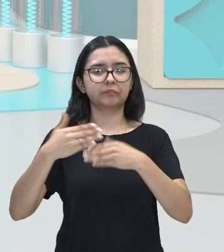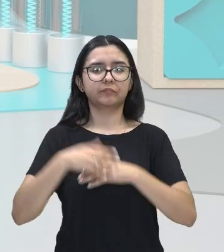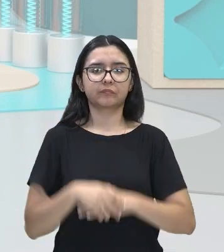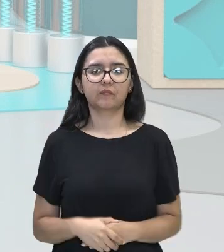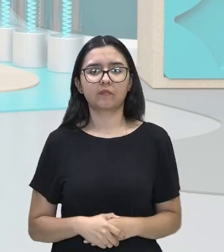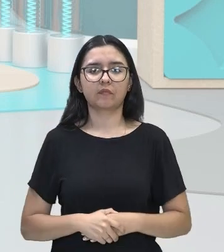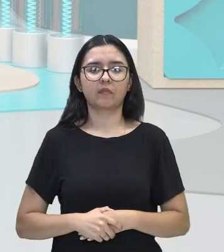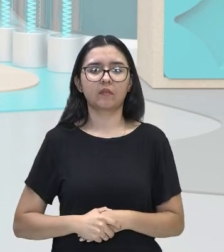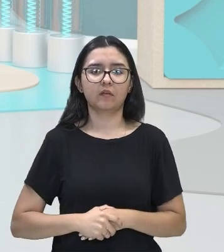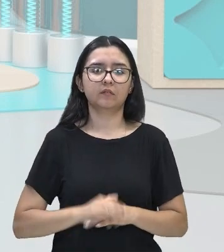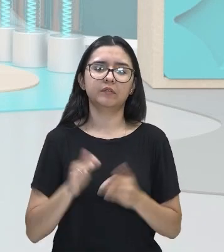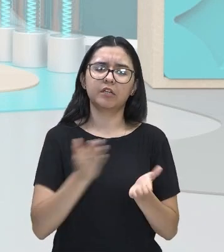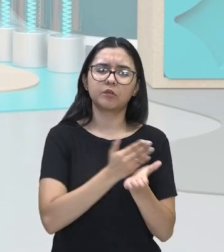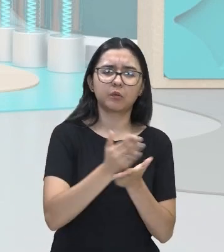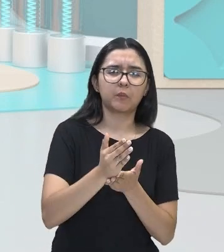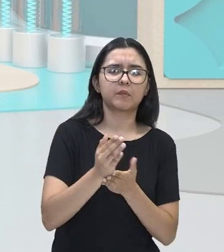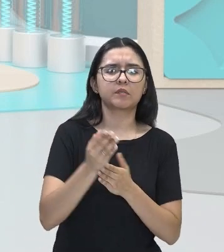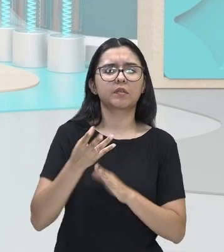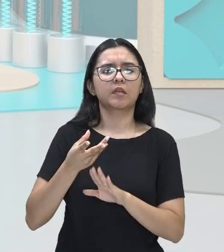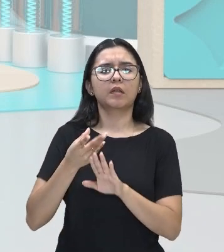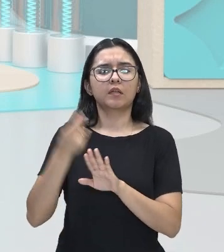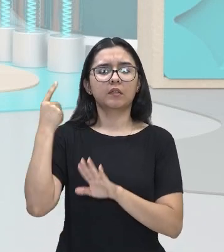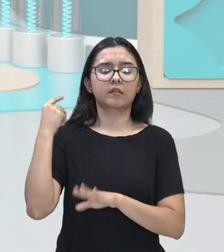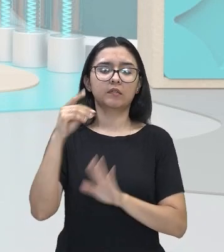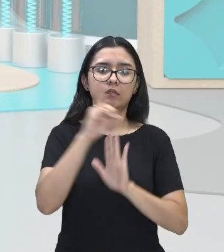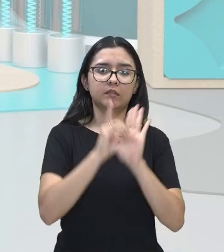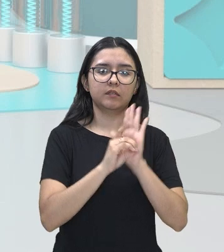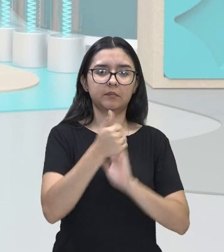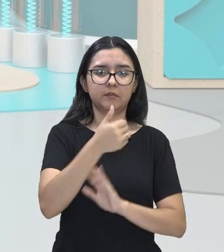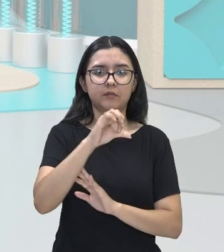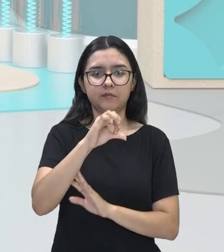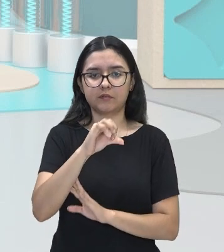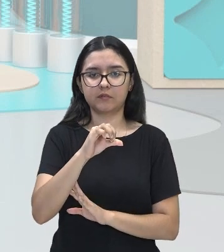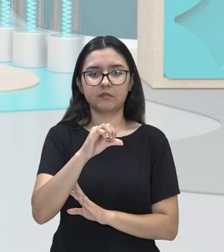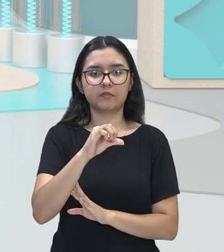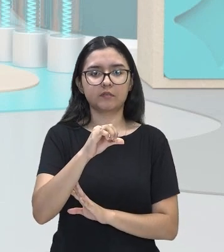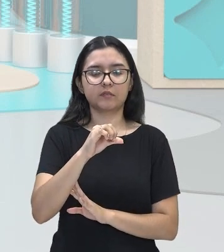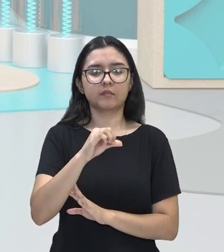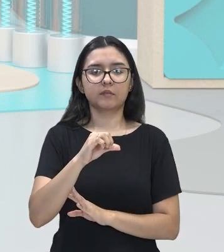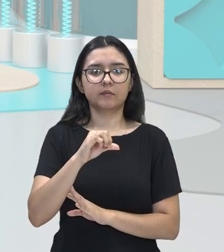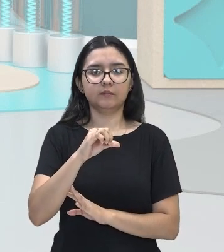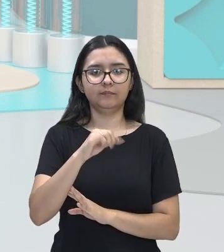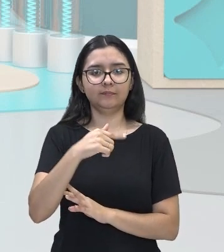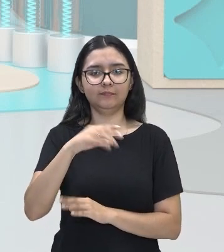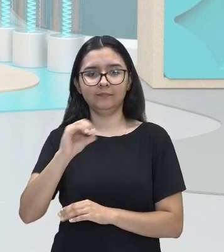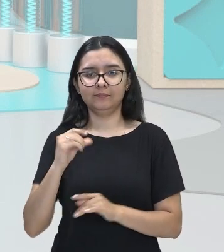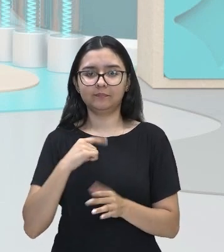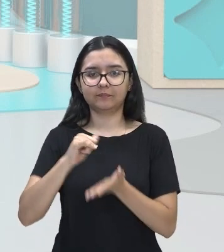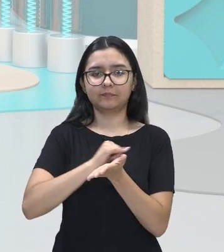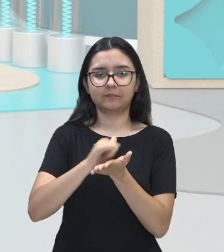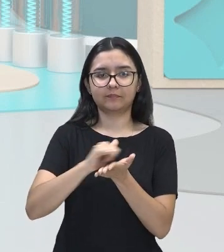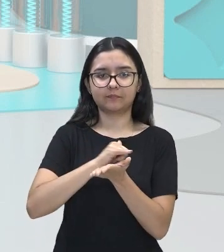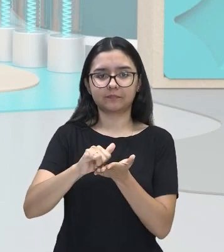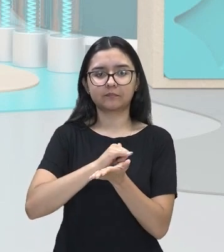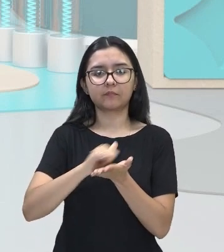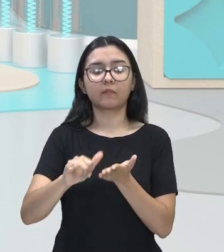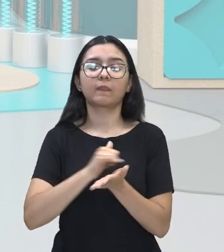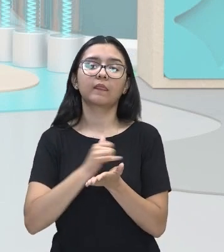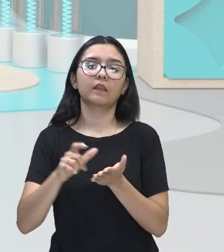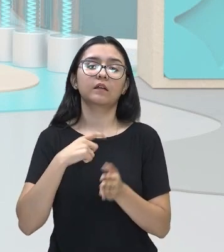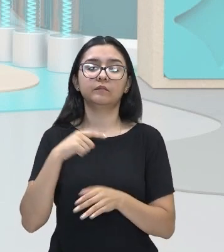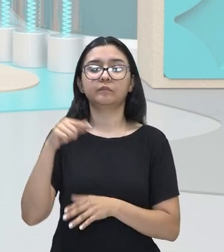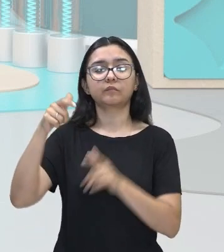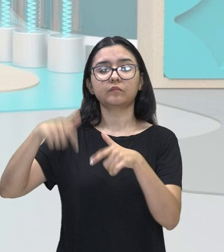significativamente desde suas origens. Na década de 1970, em Nova York, Nova York se tornou o